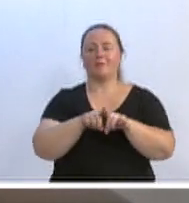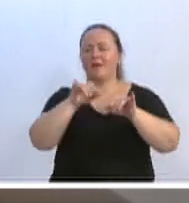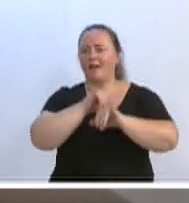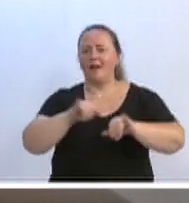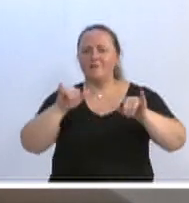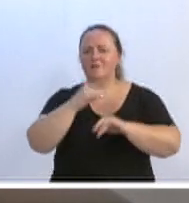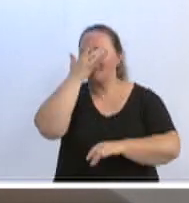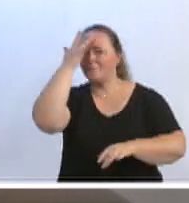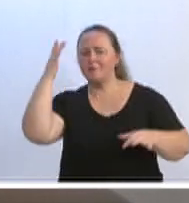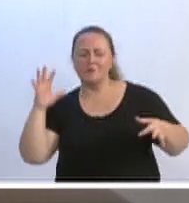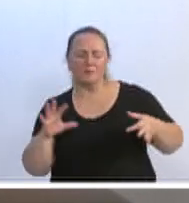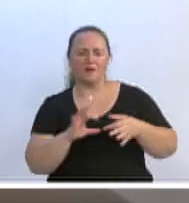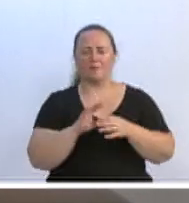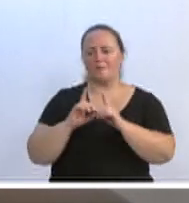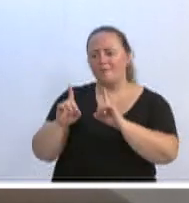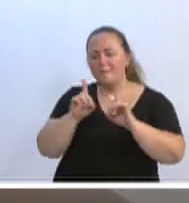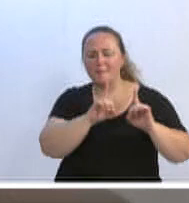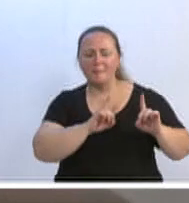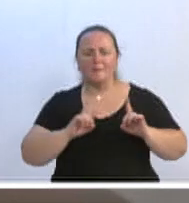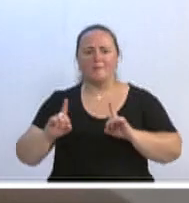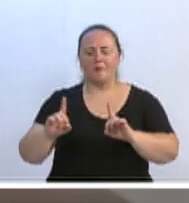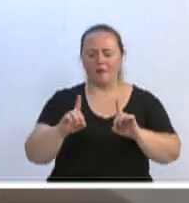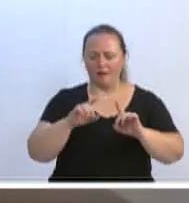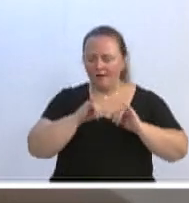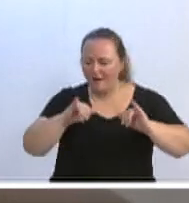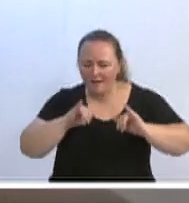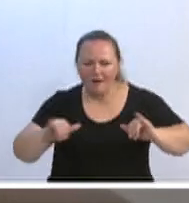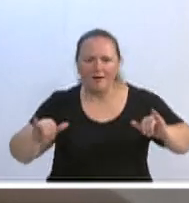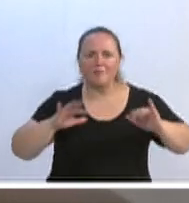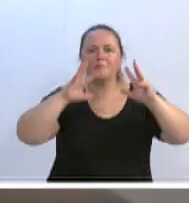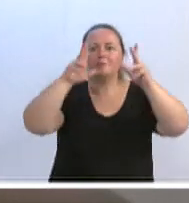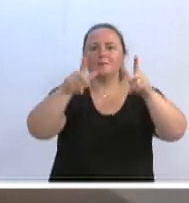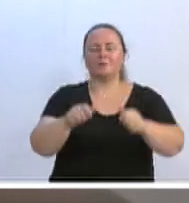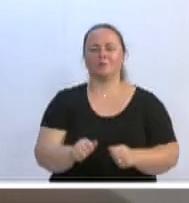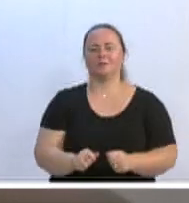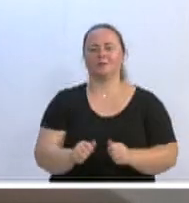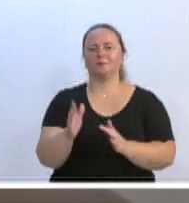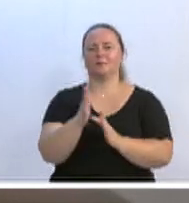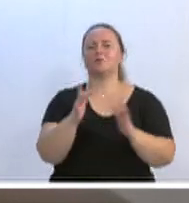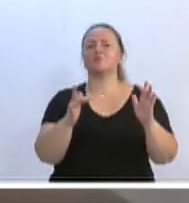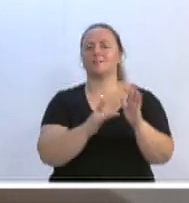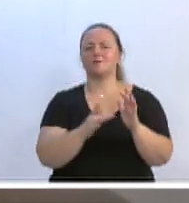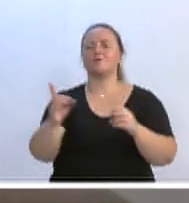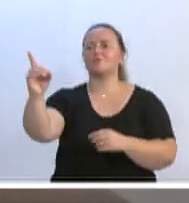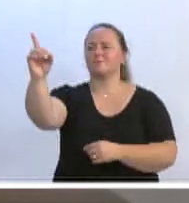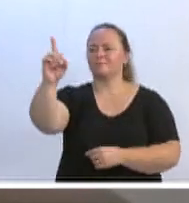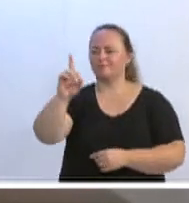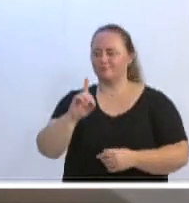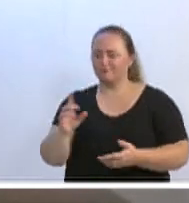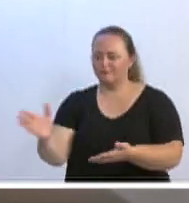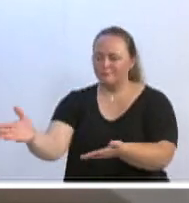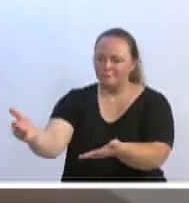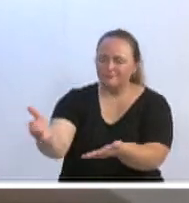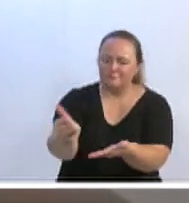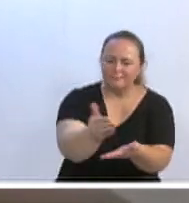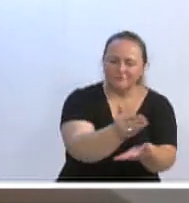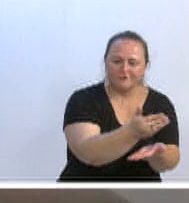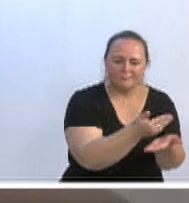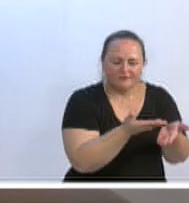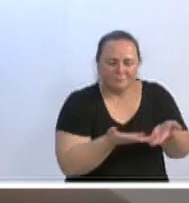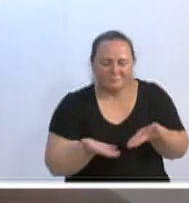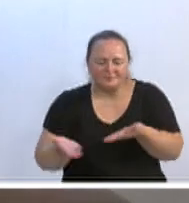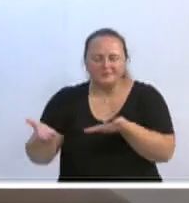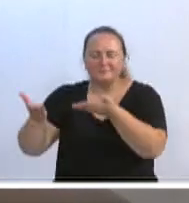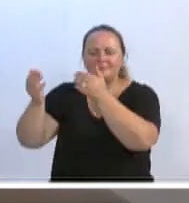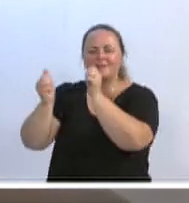cercam, que Jesus vem em breve para buscar a sua igreja, da qual nós fazemos parte. Nós não somos